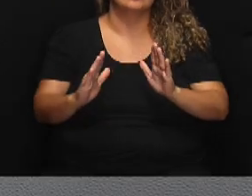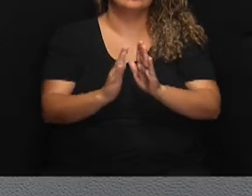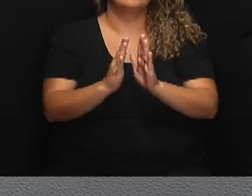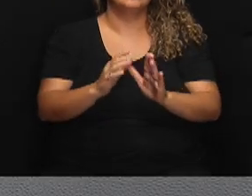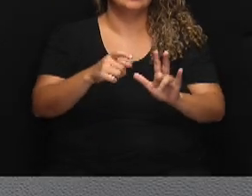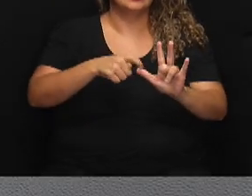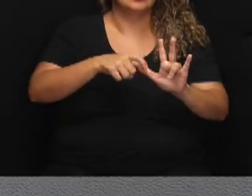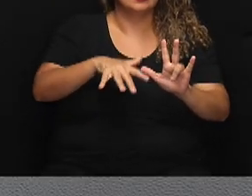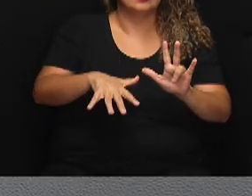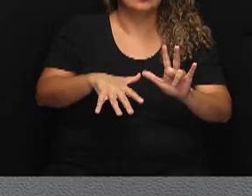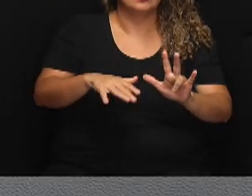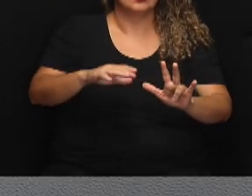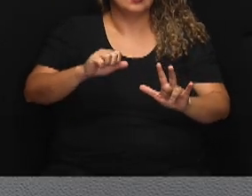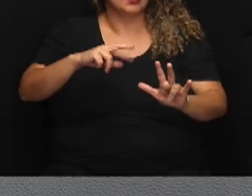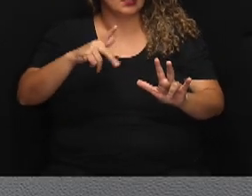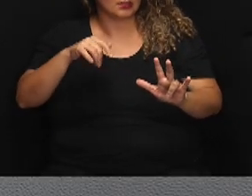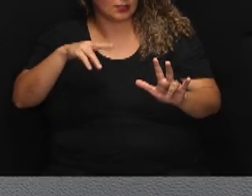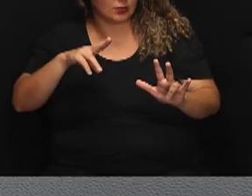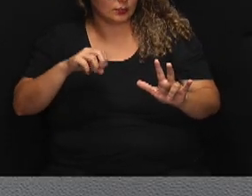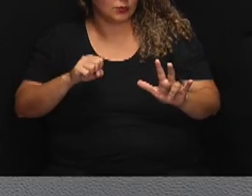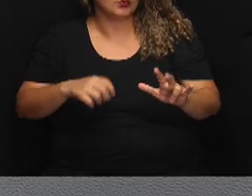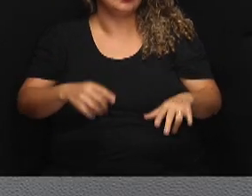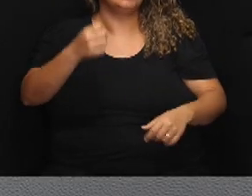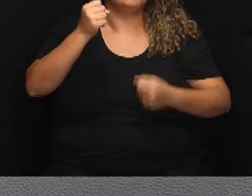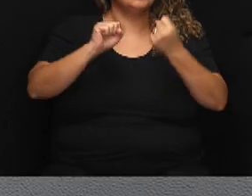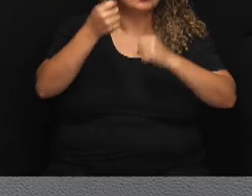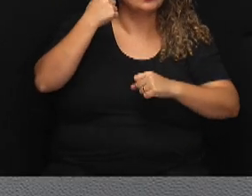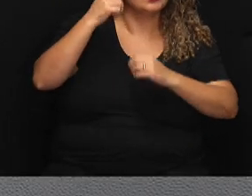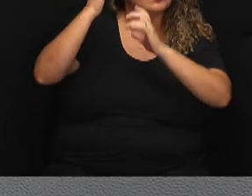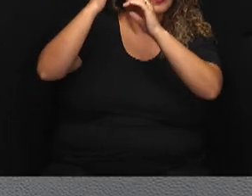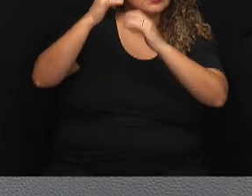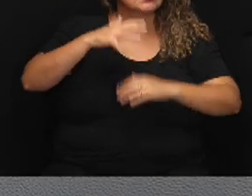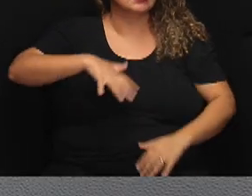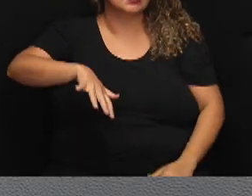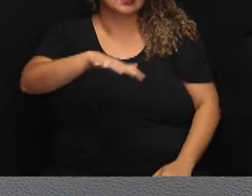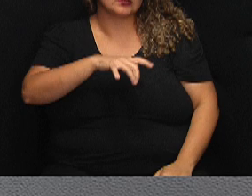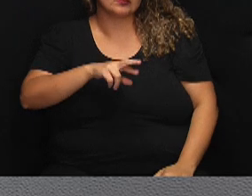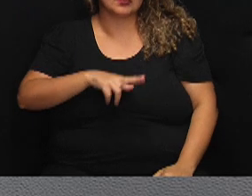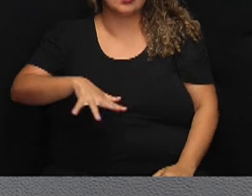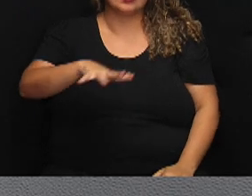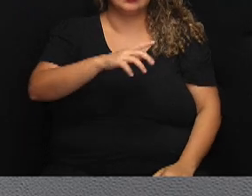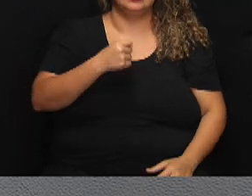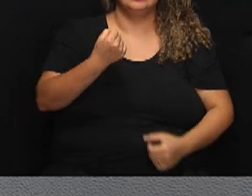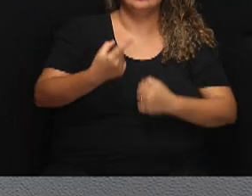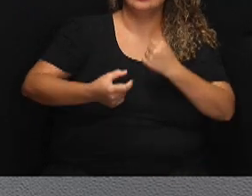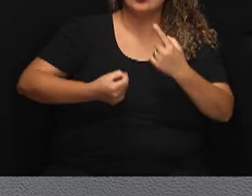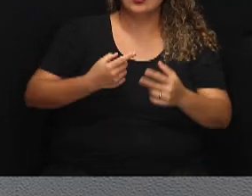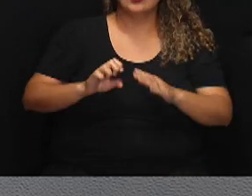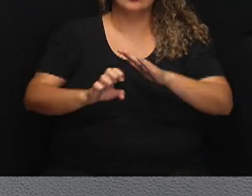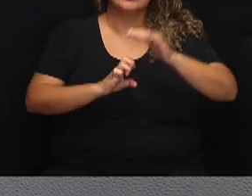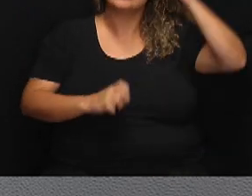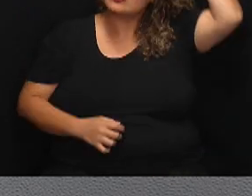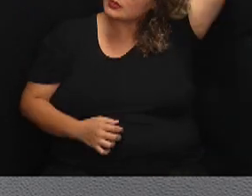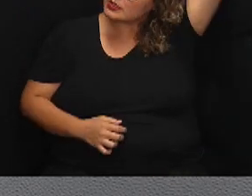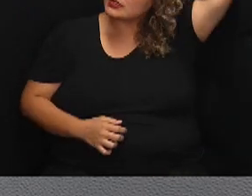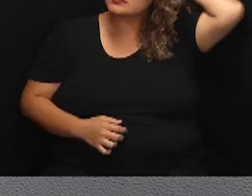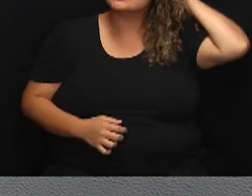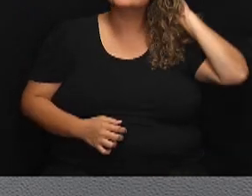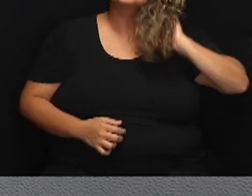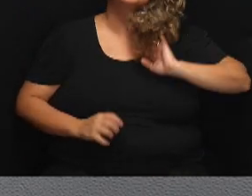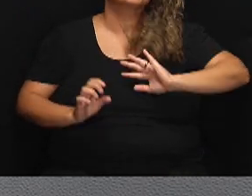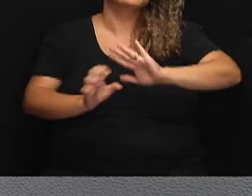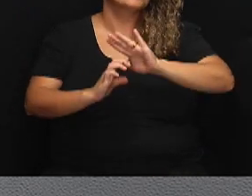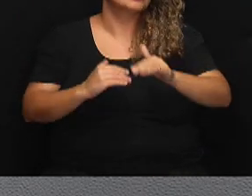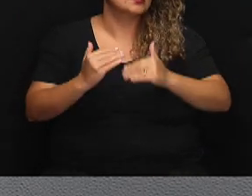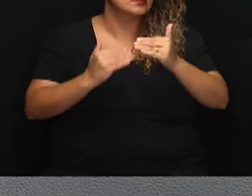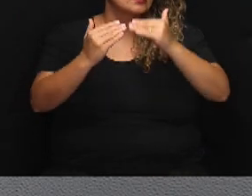Cannabis Medicinal e Cânhamo Industrial. Então pensar também aqui na região se tem alguma empresa que produz